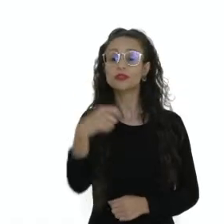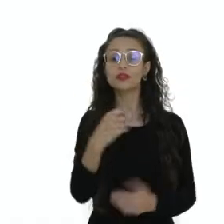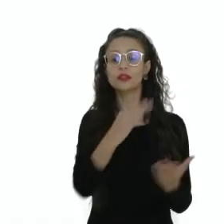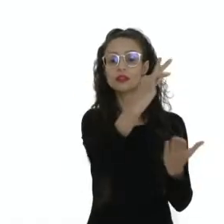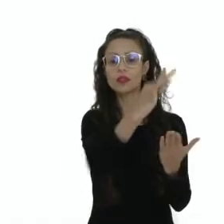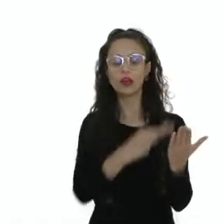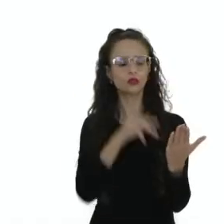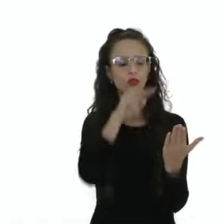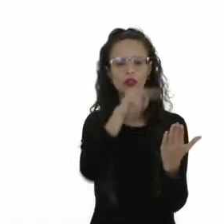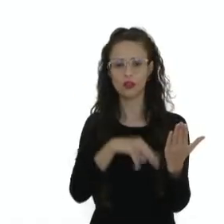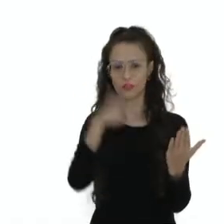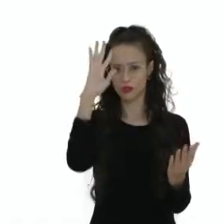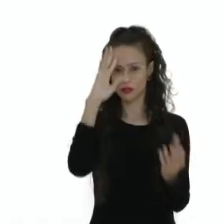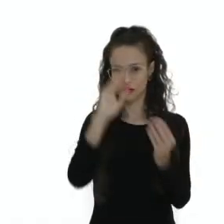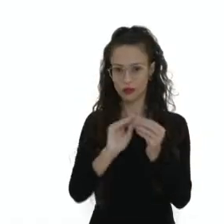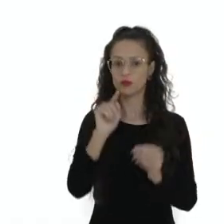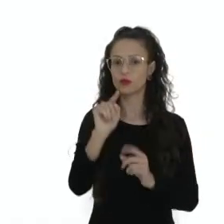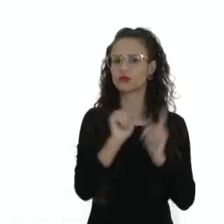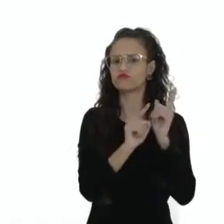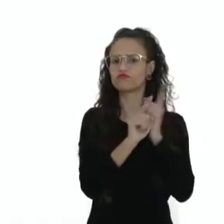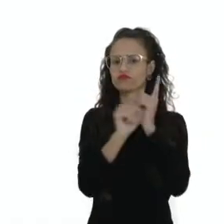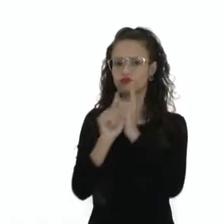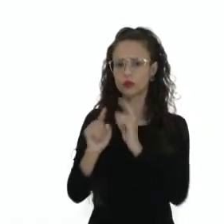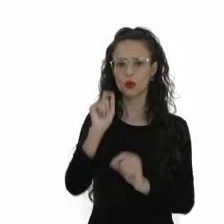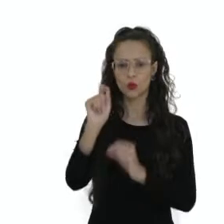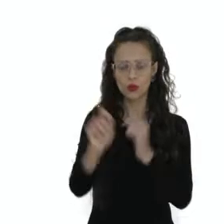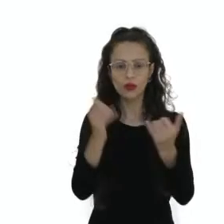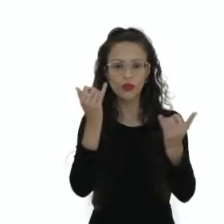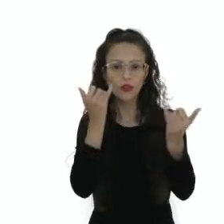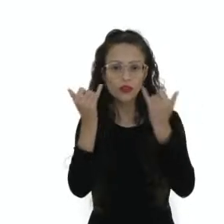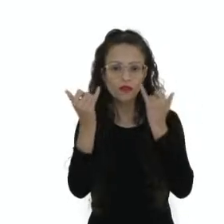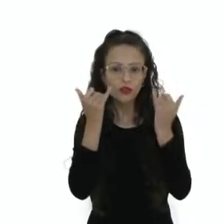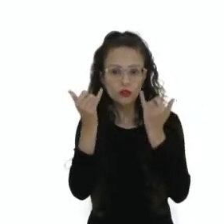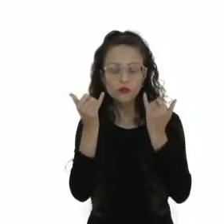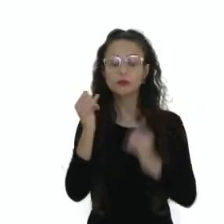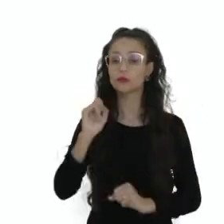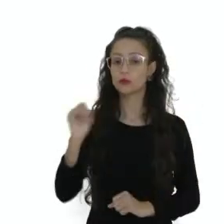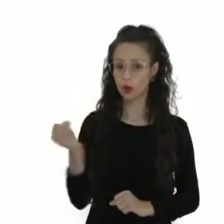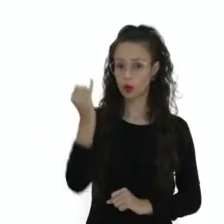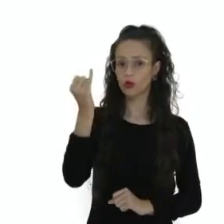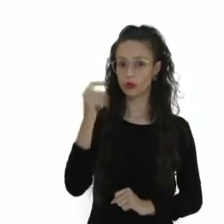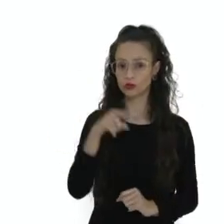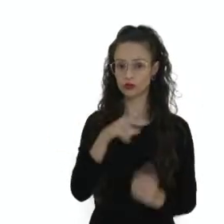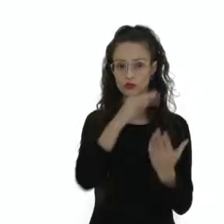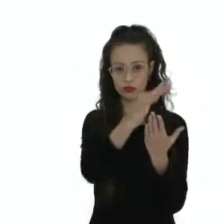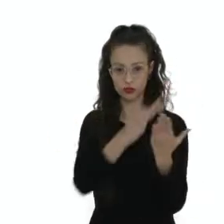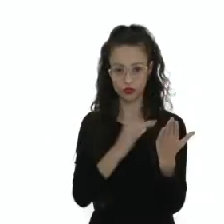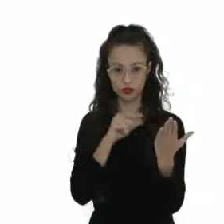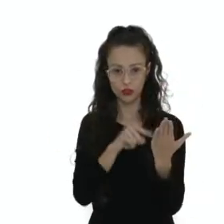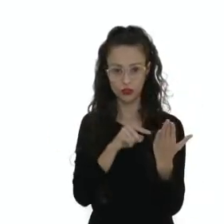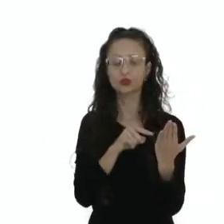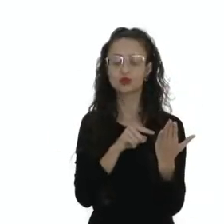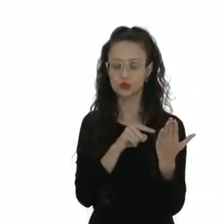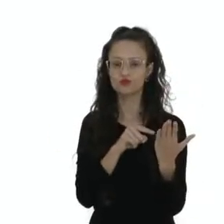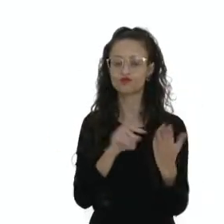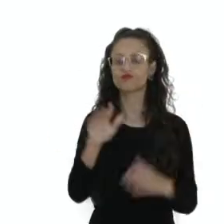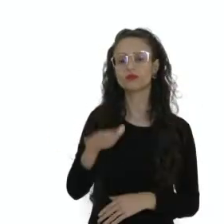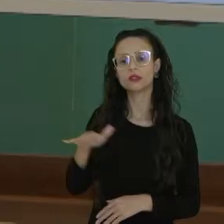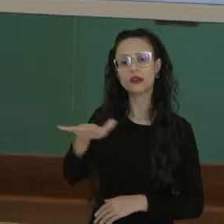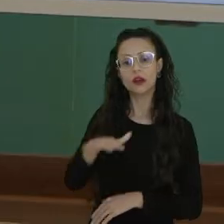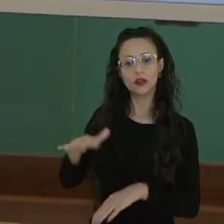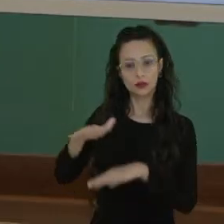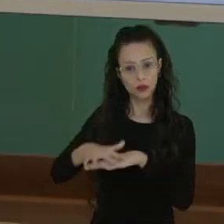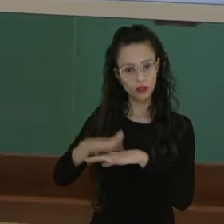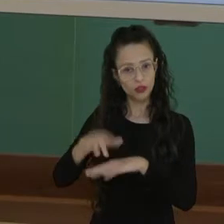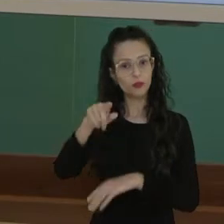você poder identificar as informações que são importantes naquele momento. Matematicamente é importante você